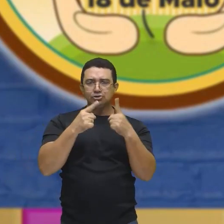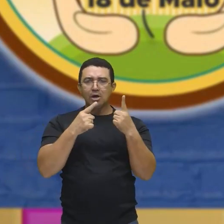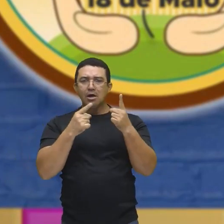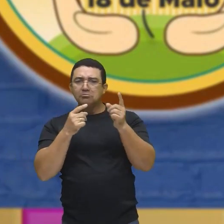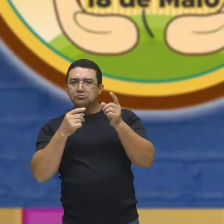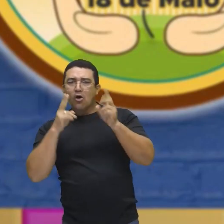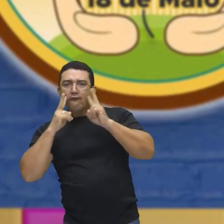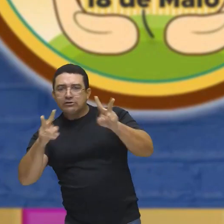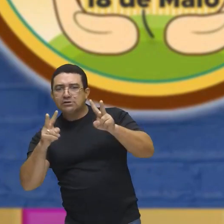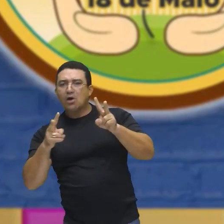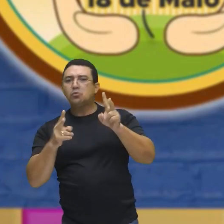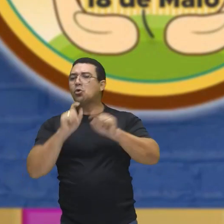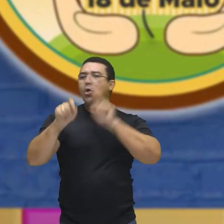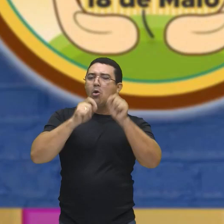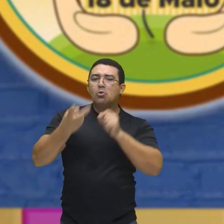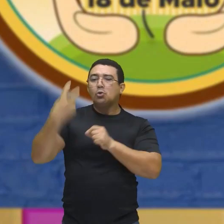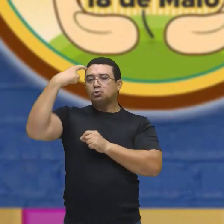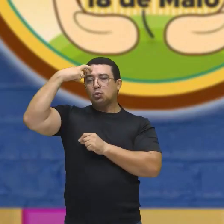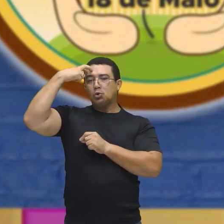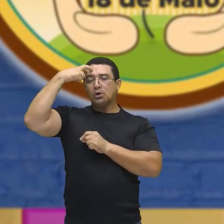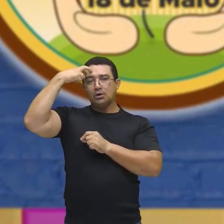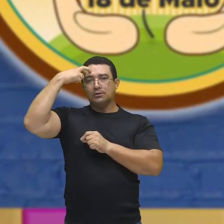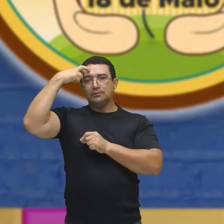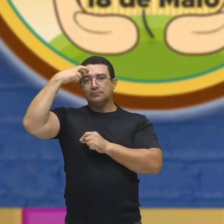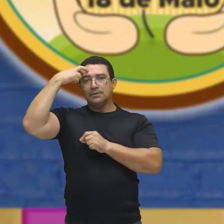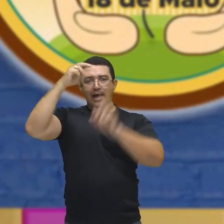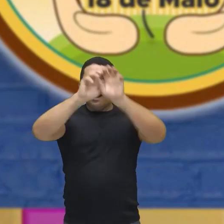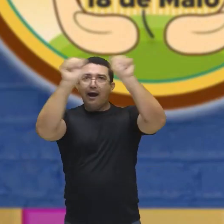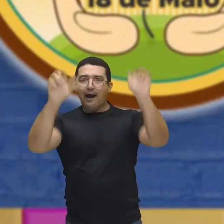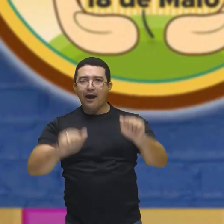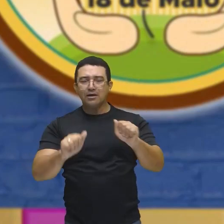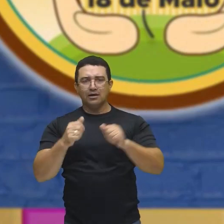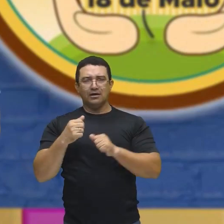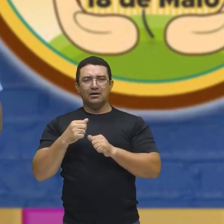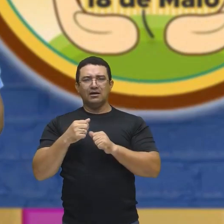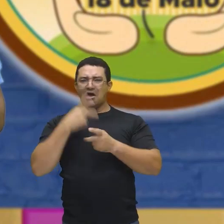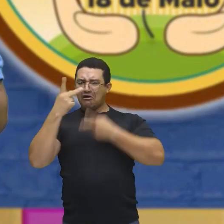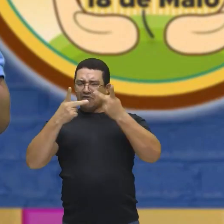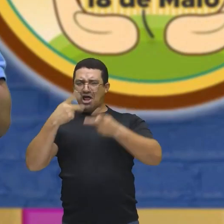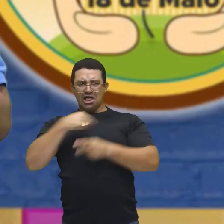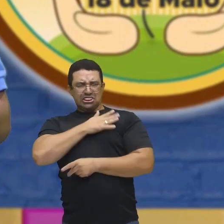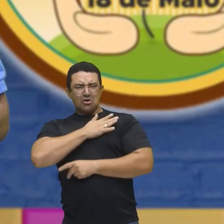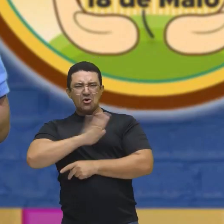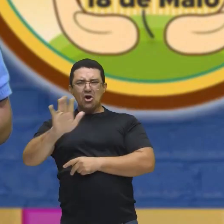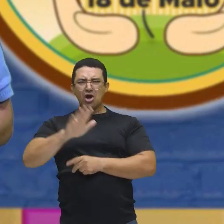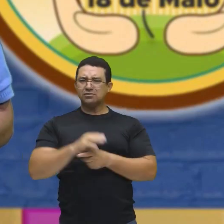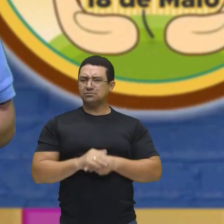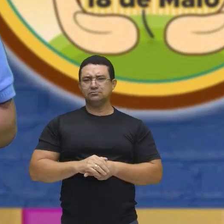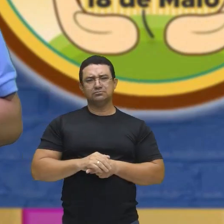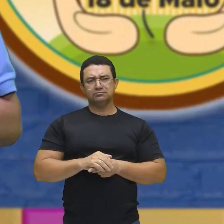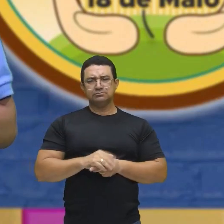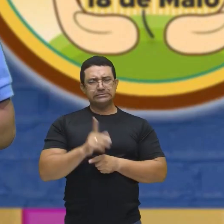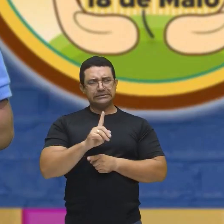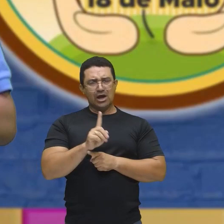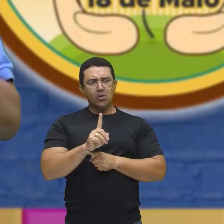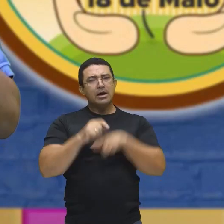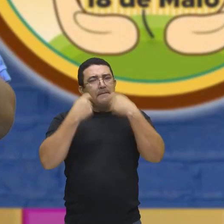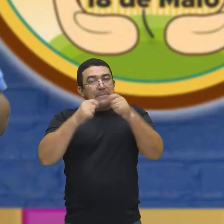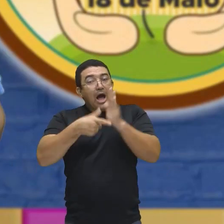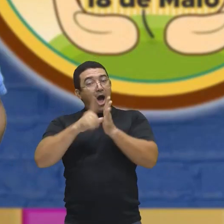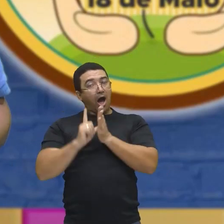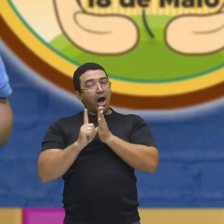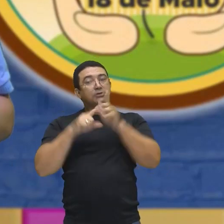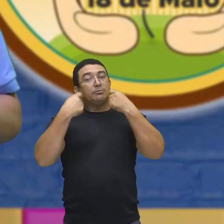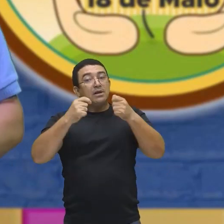artístico, da cultura. Não é só falar eu não gosto. Eu tenho que ter a minha opinião crítica. Eu não gosto